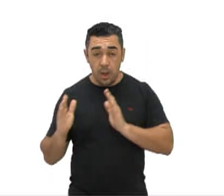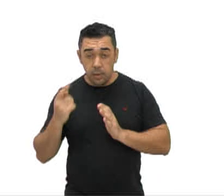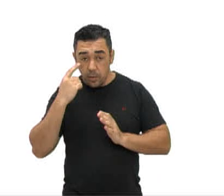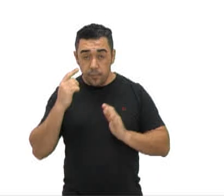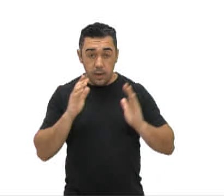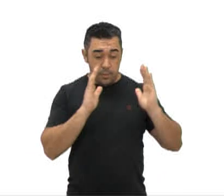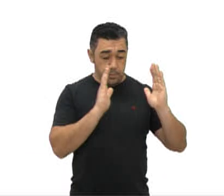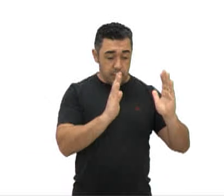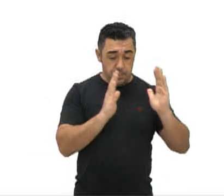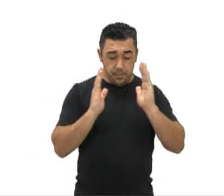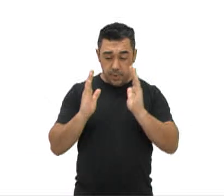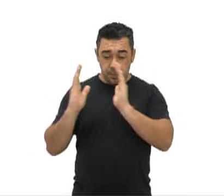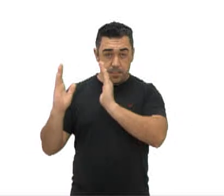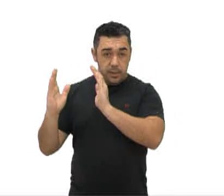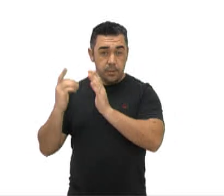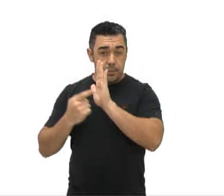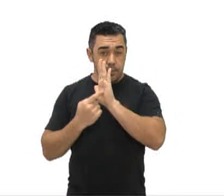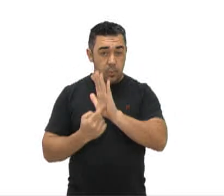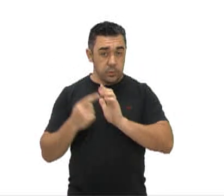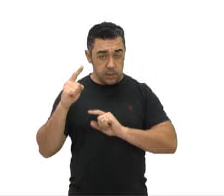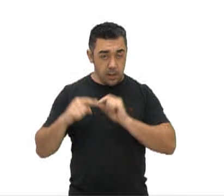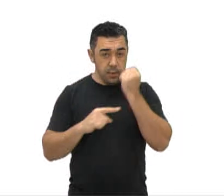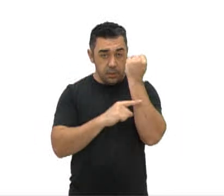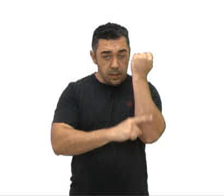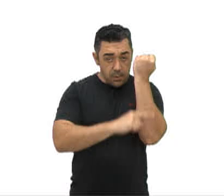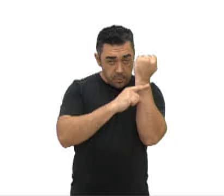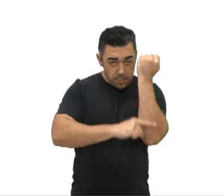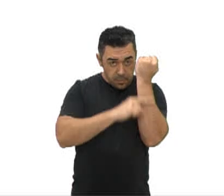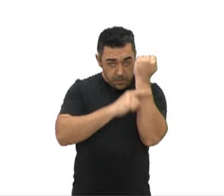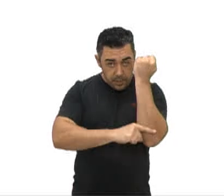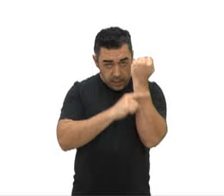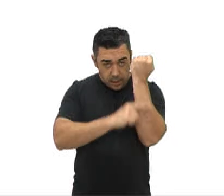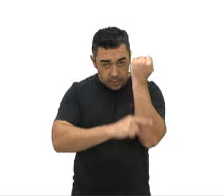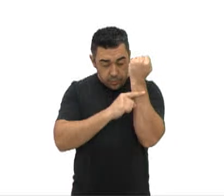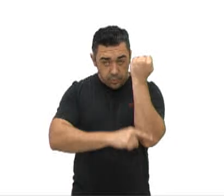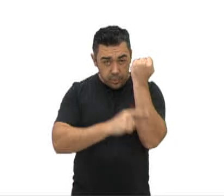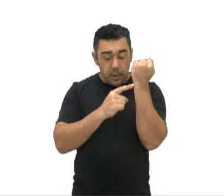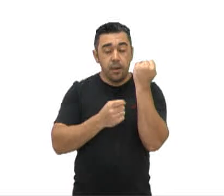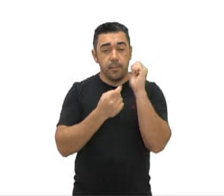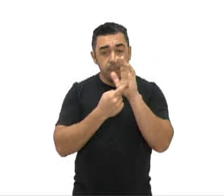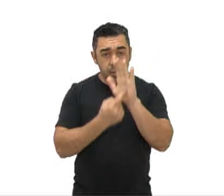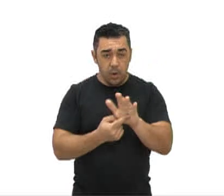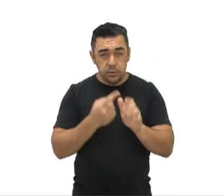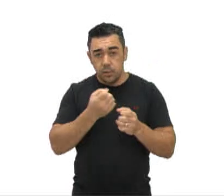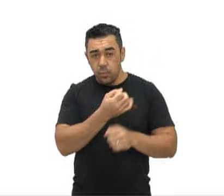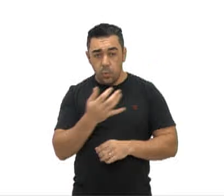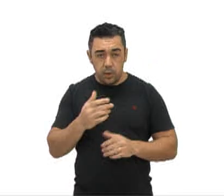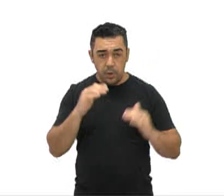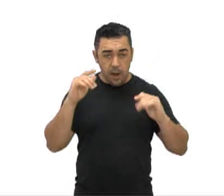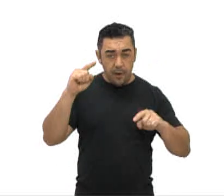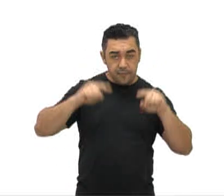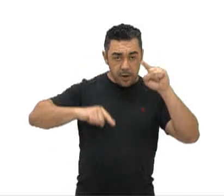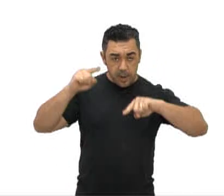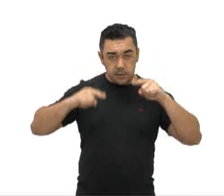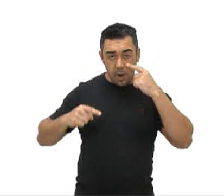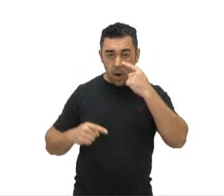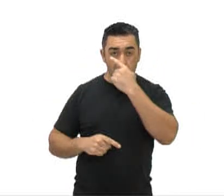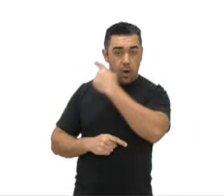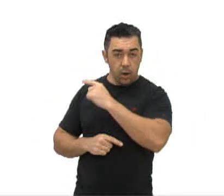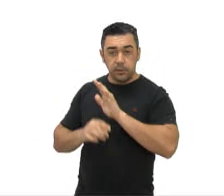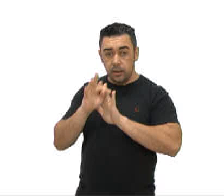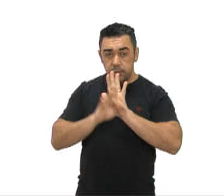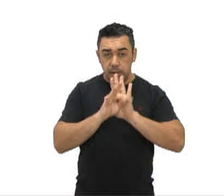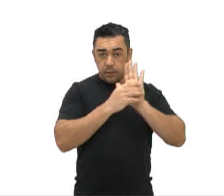tem um infográfico que diz exatamente a mesma coisa que esse texto, né, que o texto escrito com as letras, com